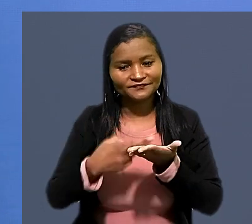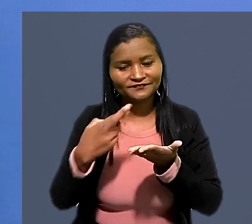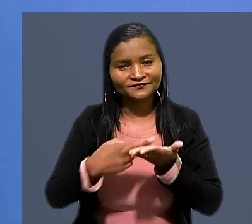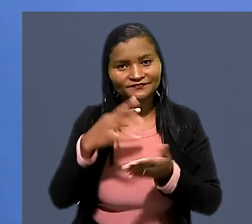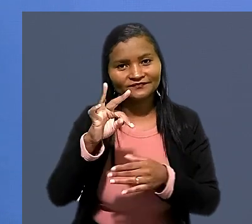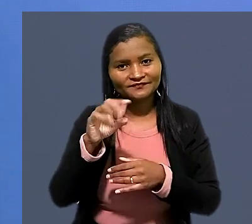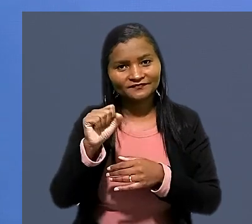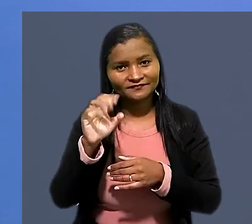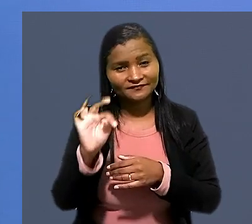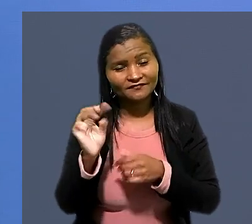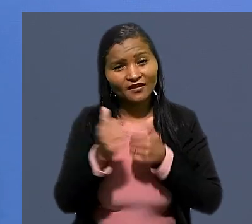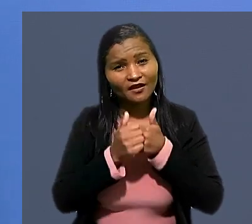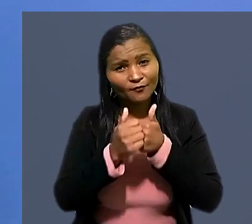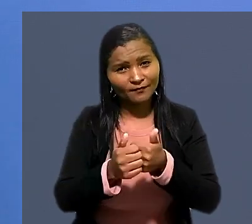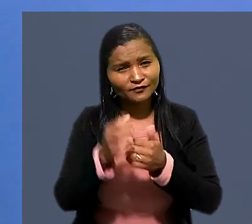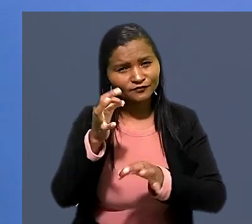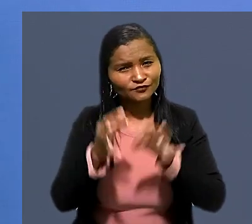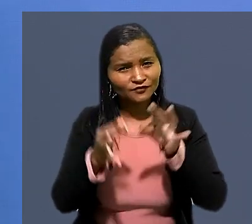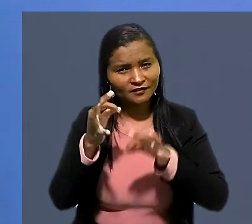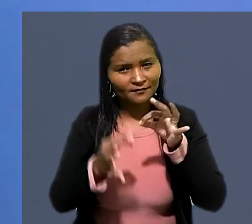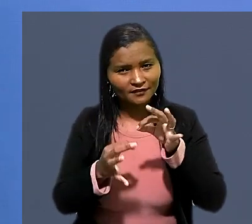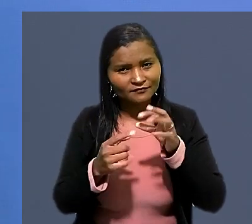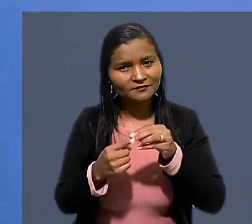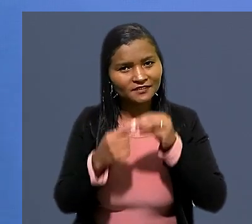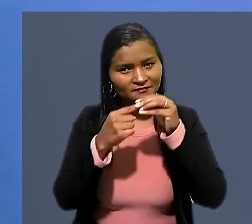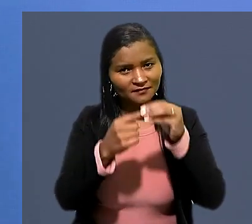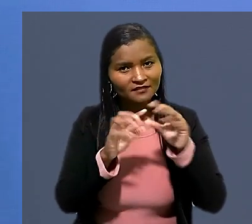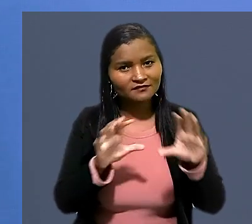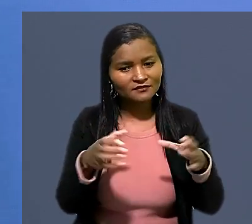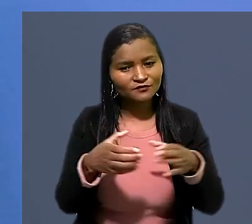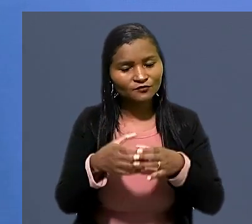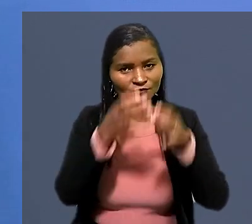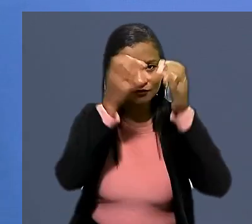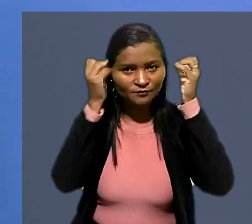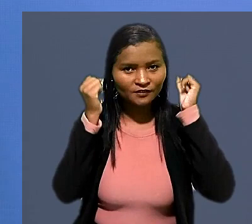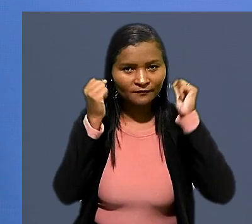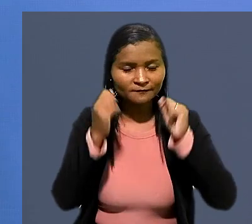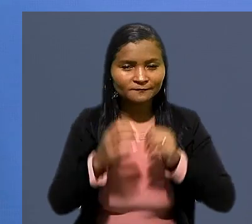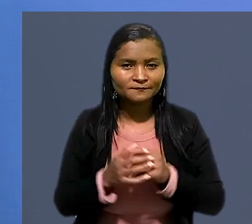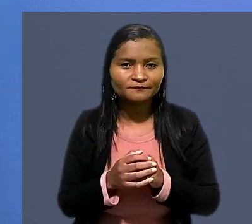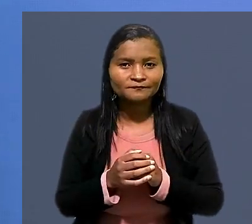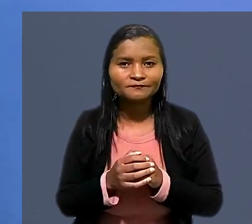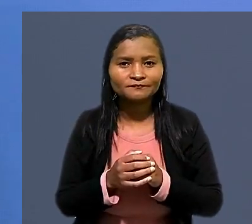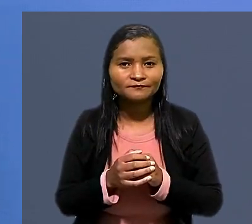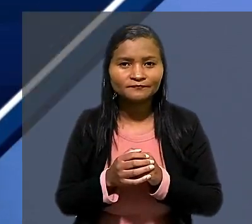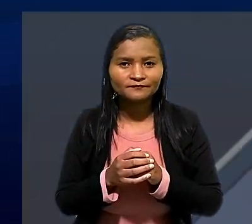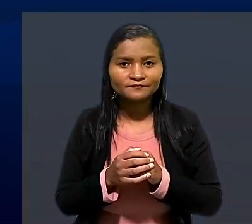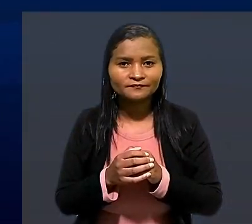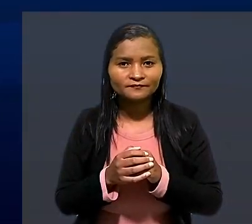Estamos de volta com Revista TST. Acompanhe os julgamentos de destaque das turmas do tribunal.